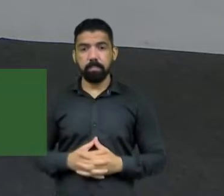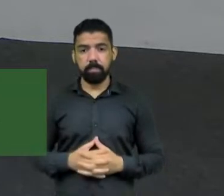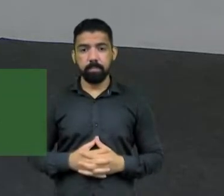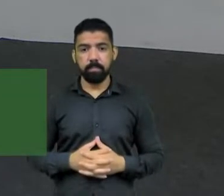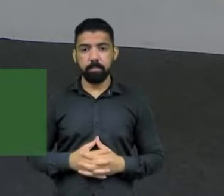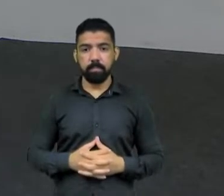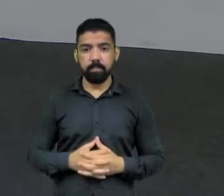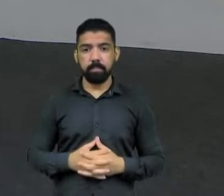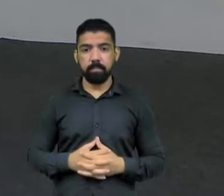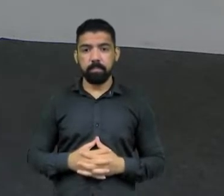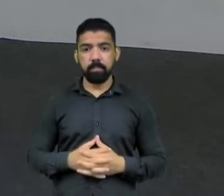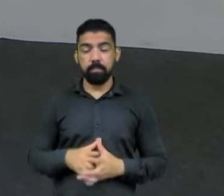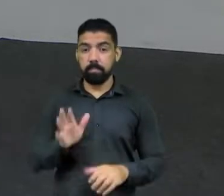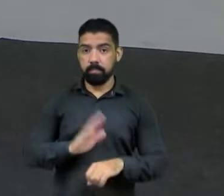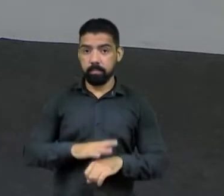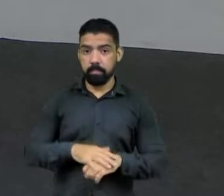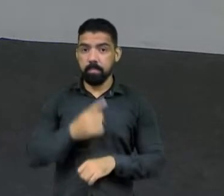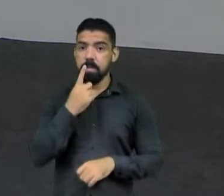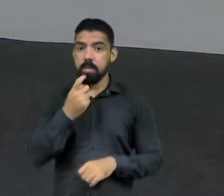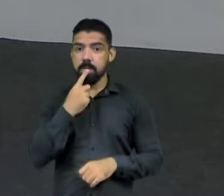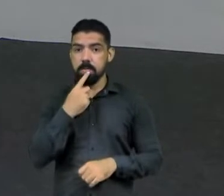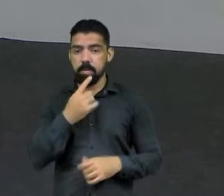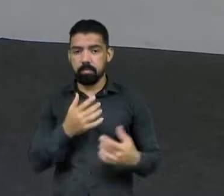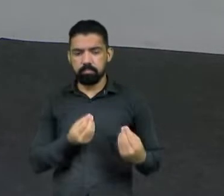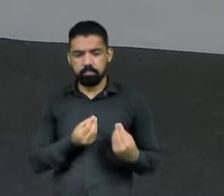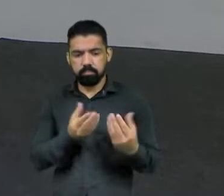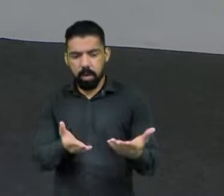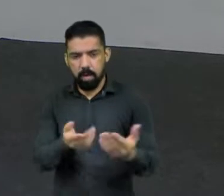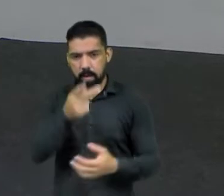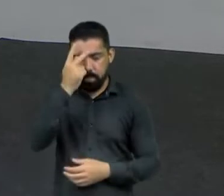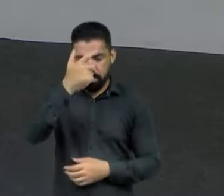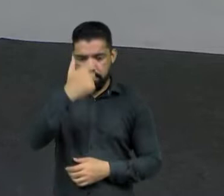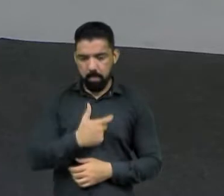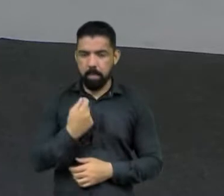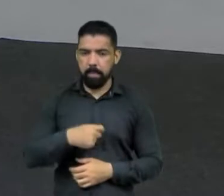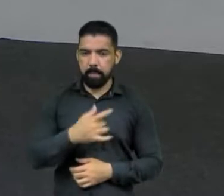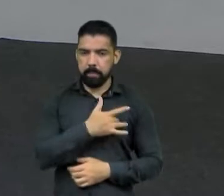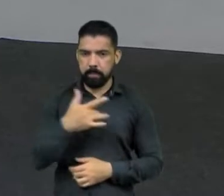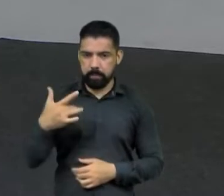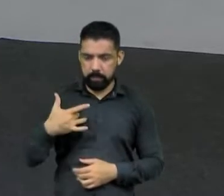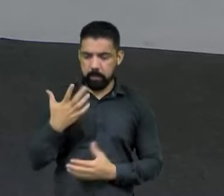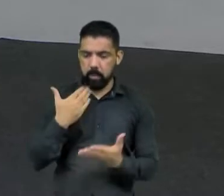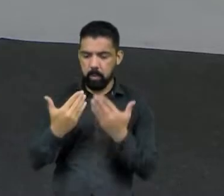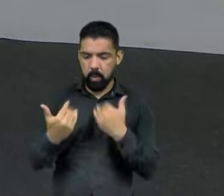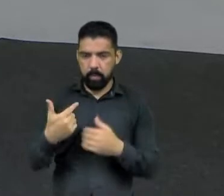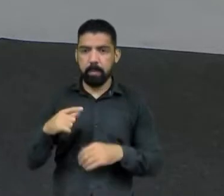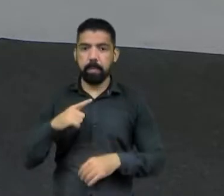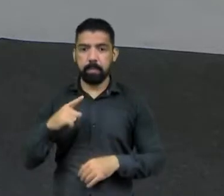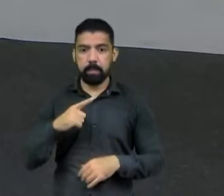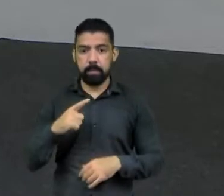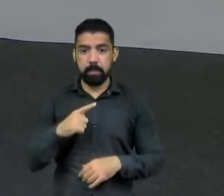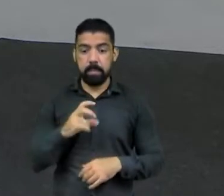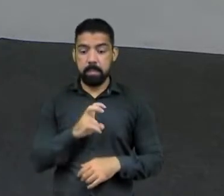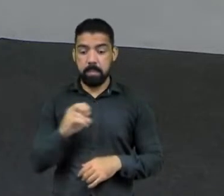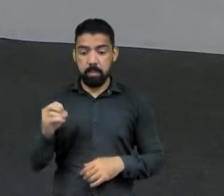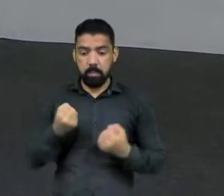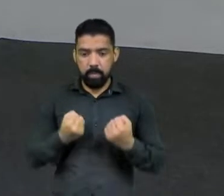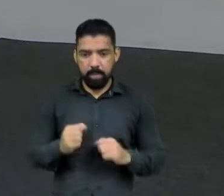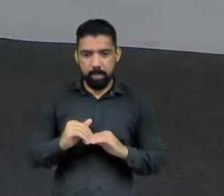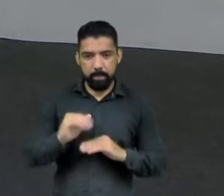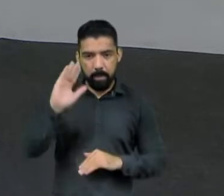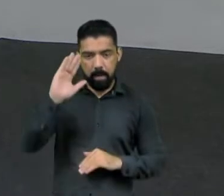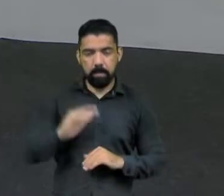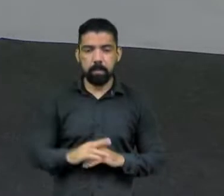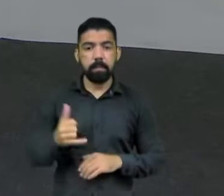99681-7597. Para doar sangue, a pessoa precisa estar saudável, bem alimentada, pesar acima de 50 quilos, ter entre